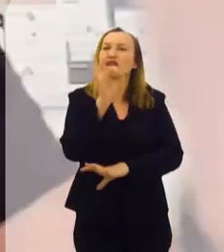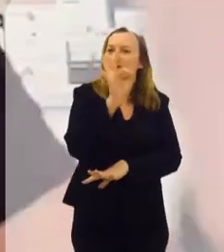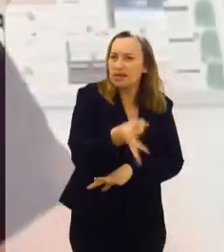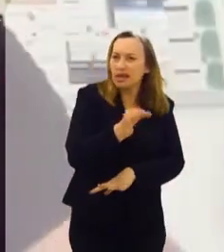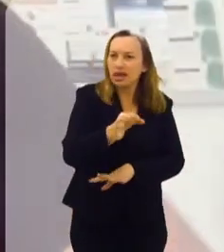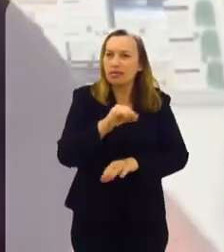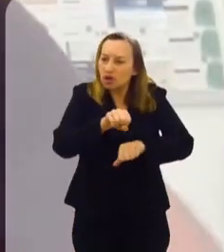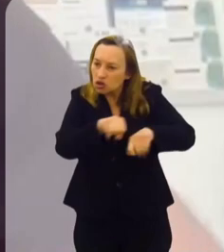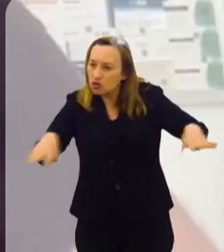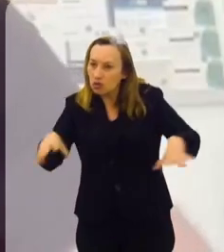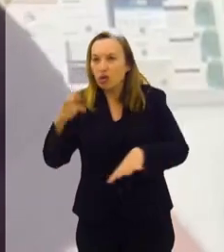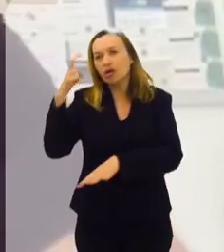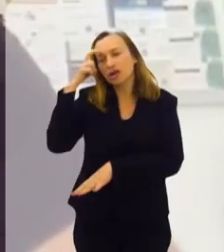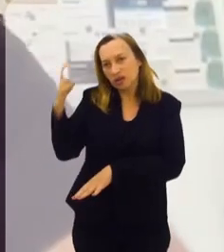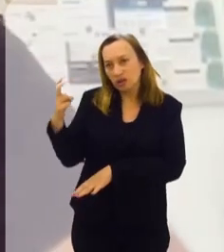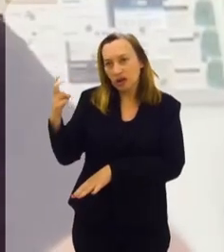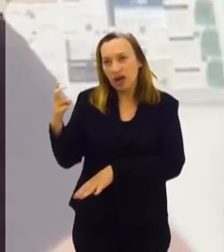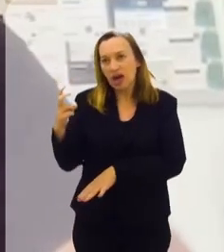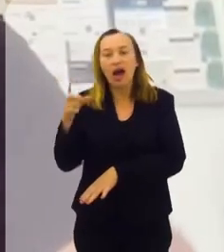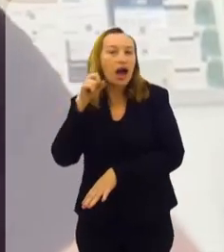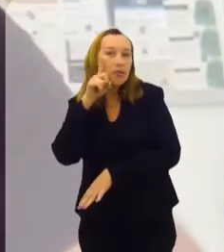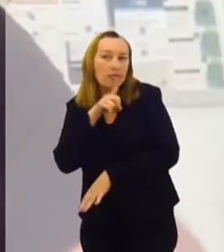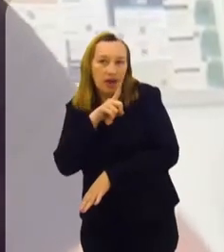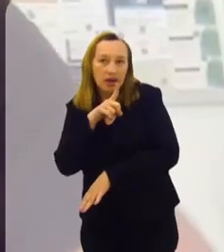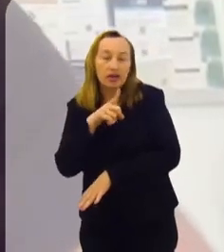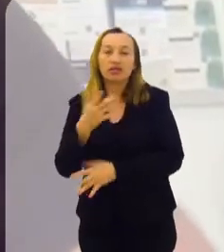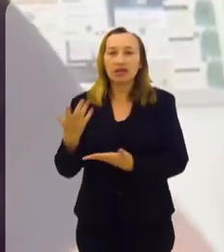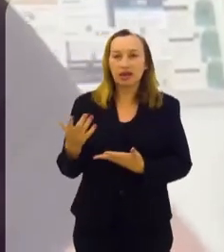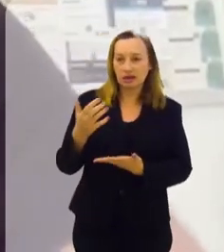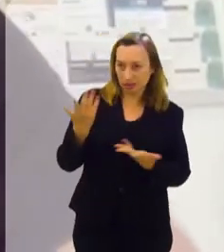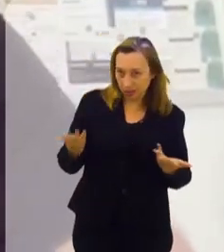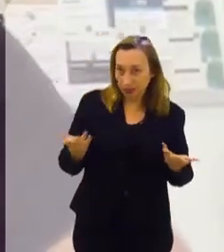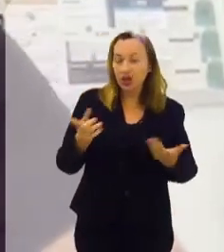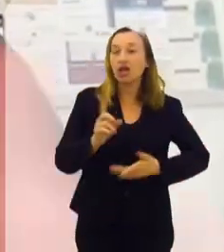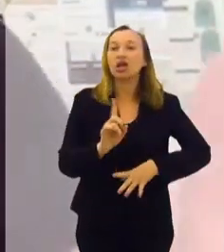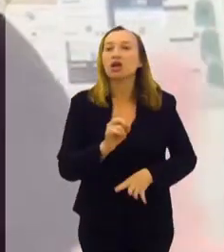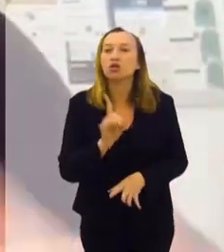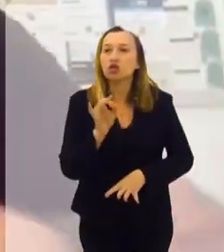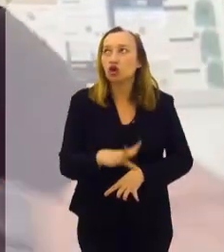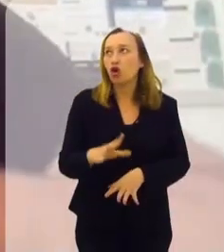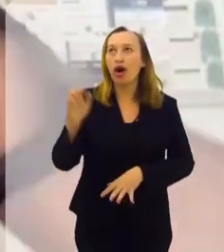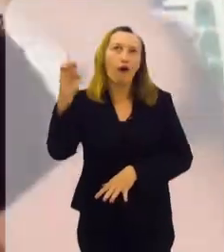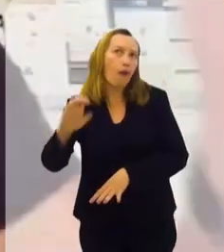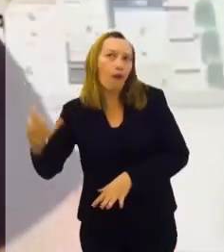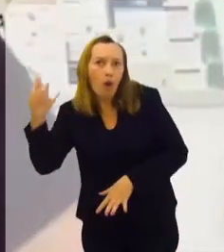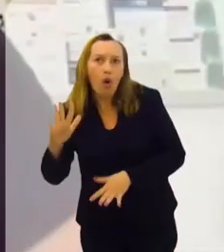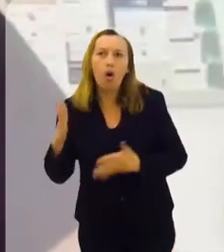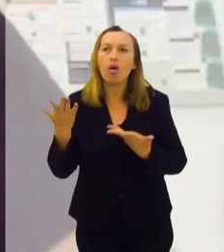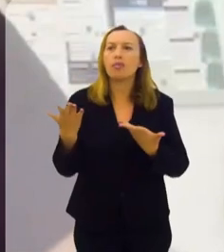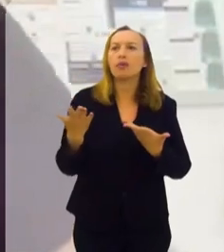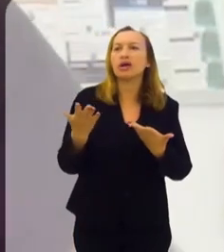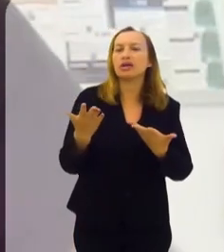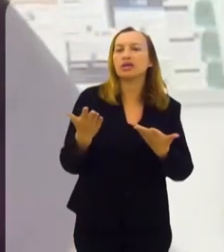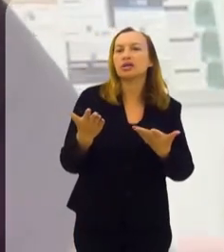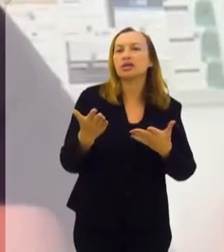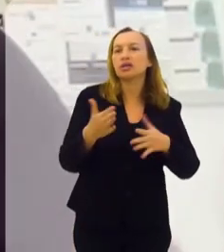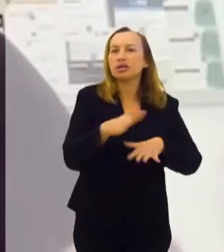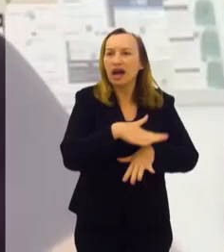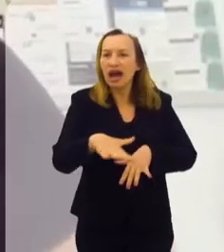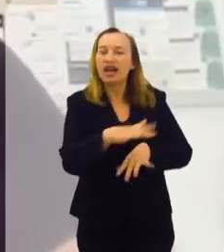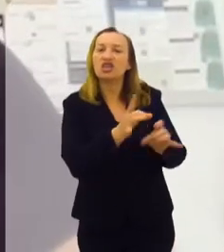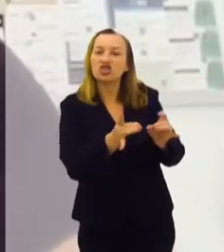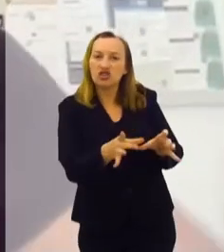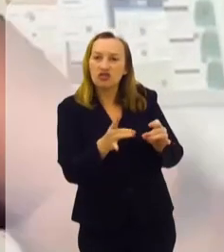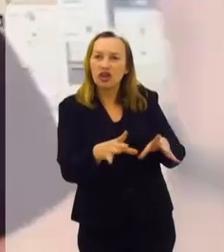poder difundir a cultura americana, o famoso American Way of Life, né? Mas não só a Europa, no mercado de